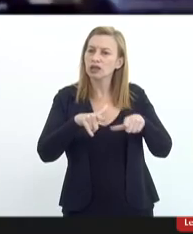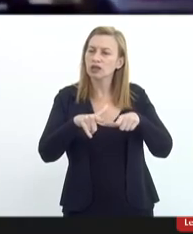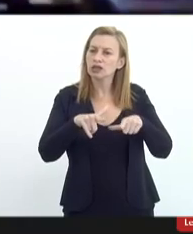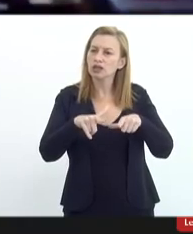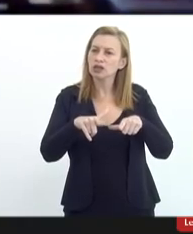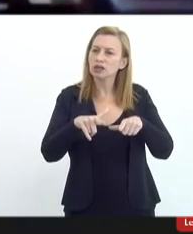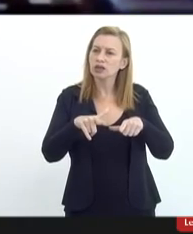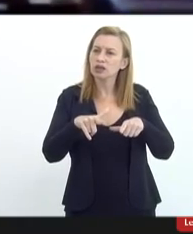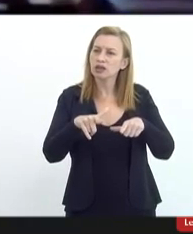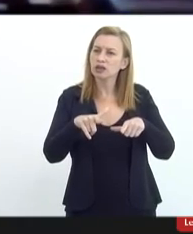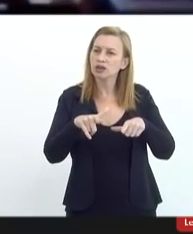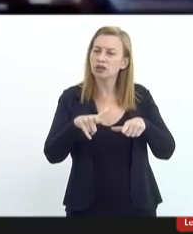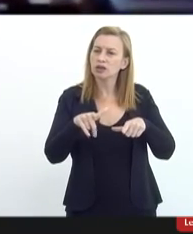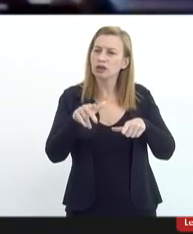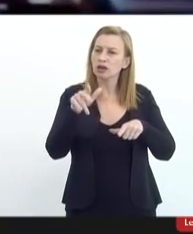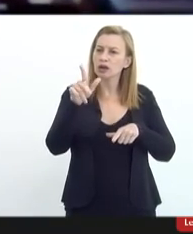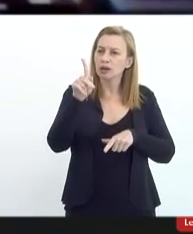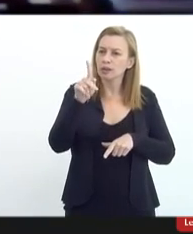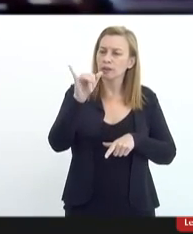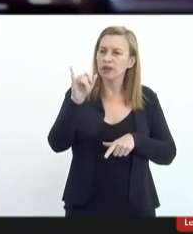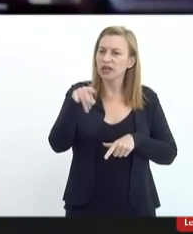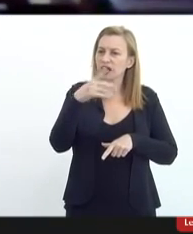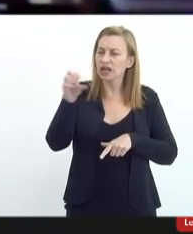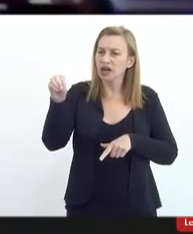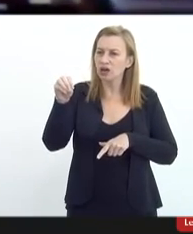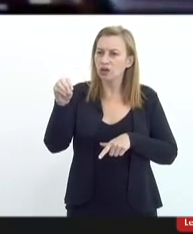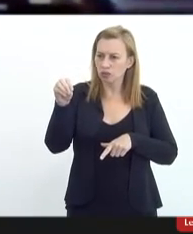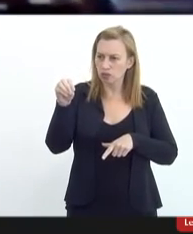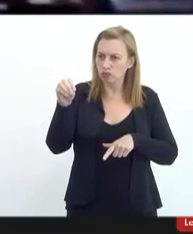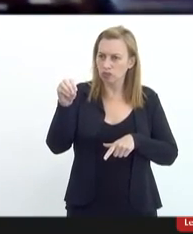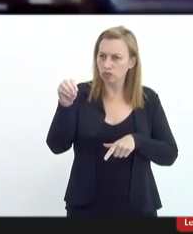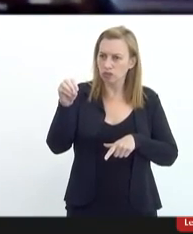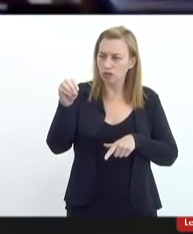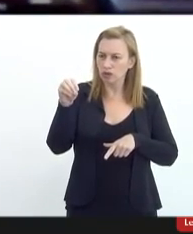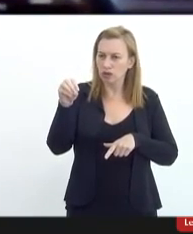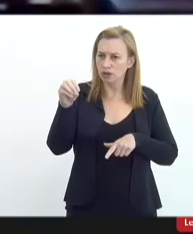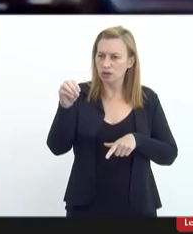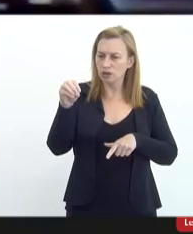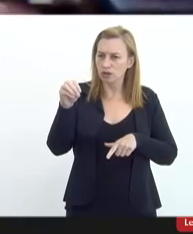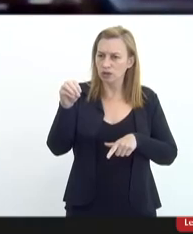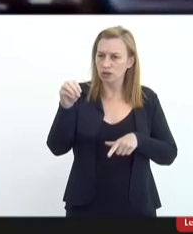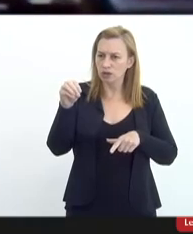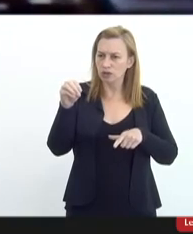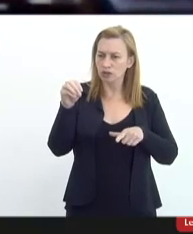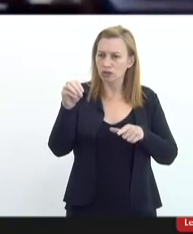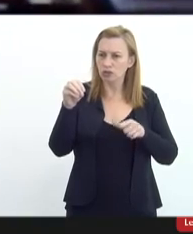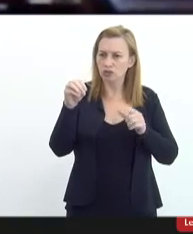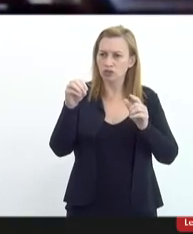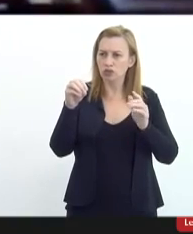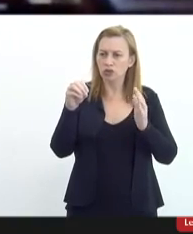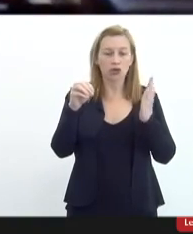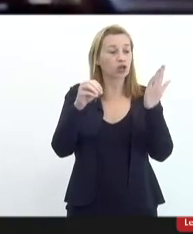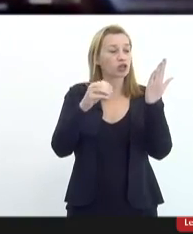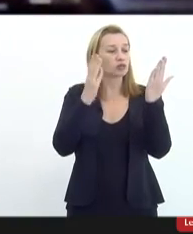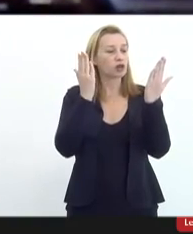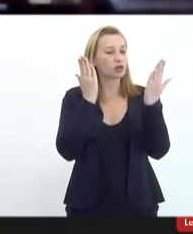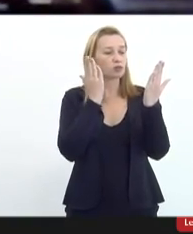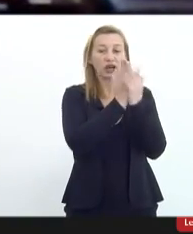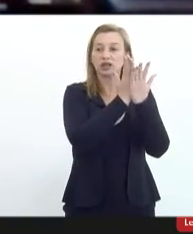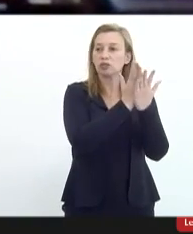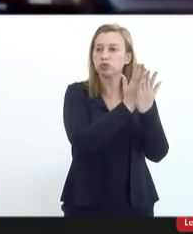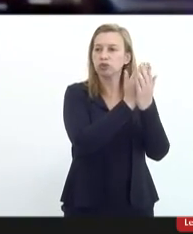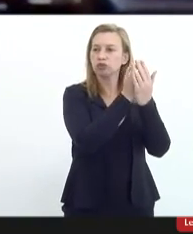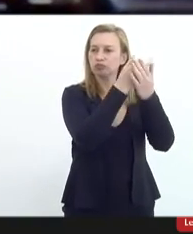com um pilão nesse espelho que se dividiu em milhares de pedaços. E ela,